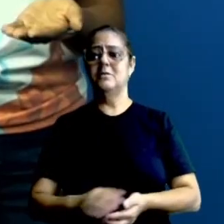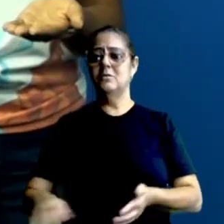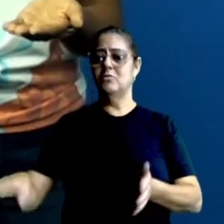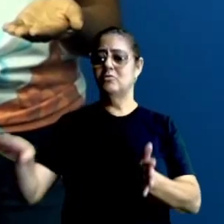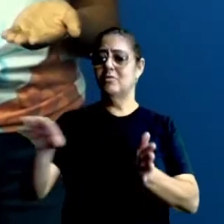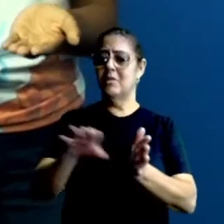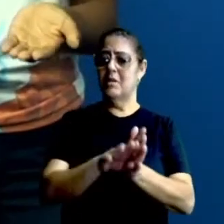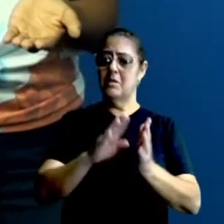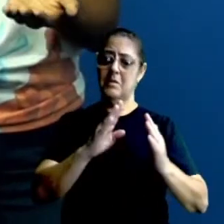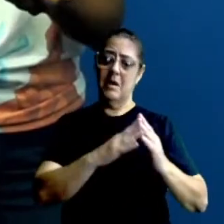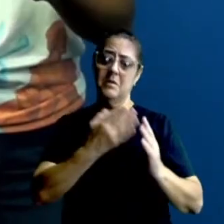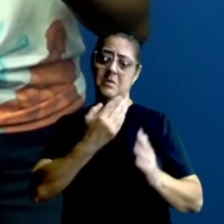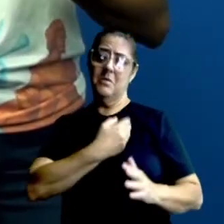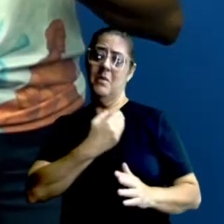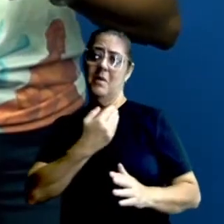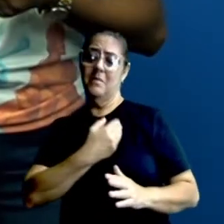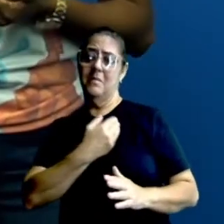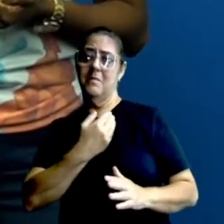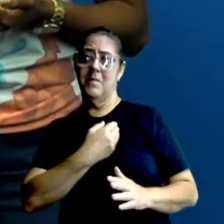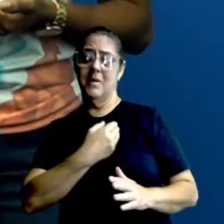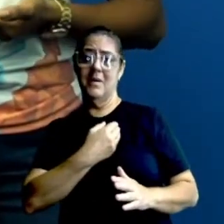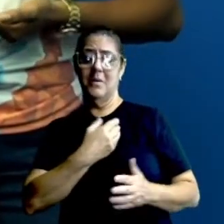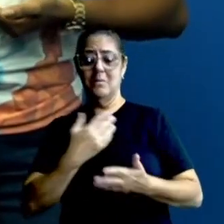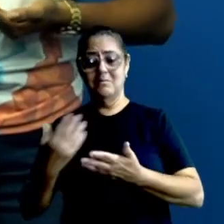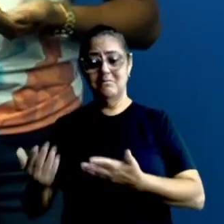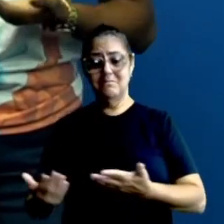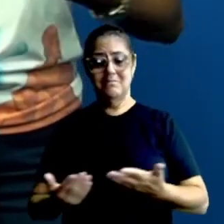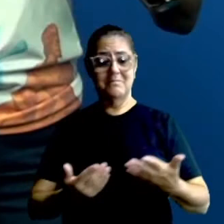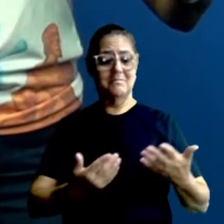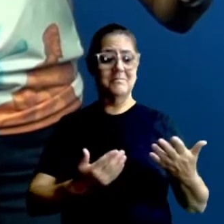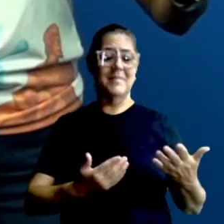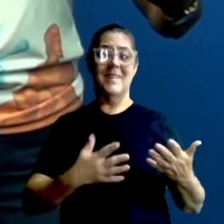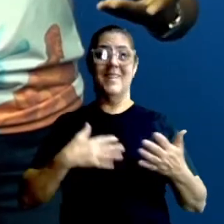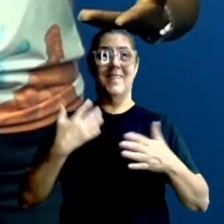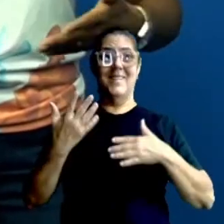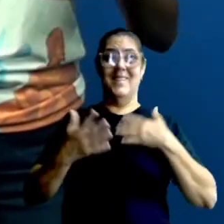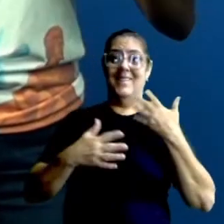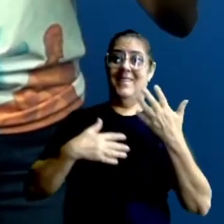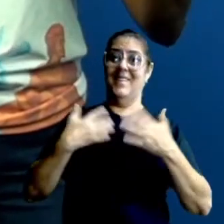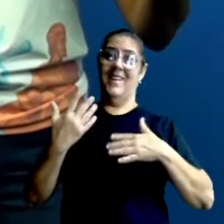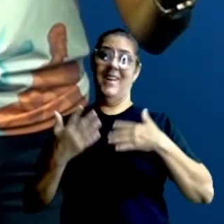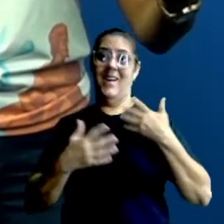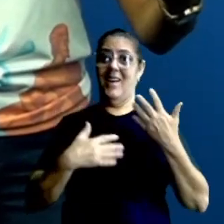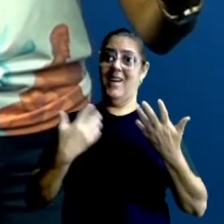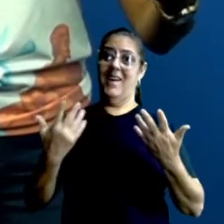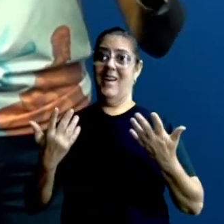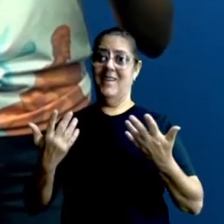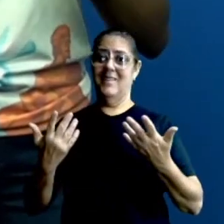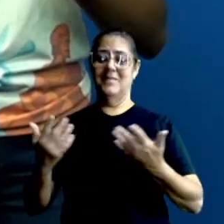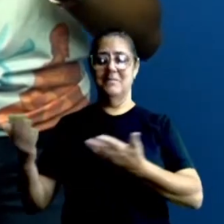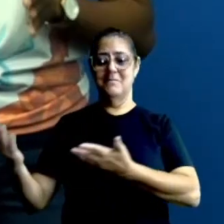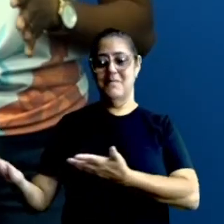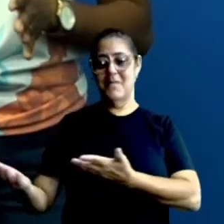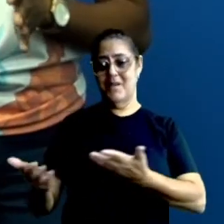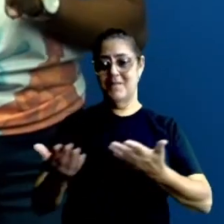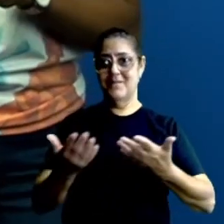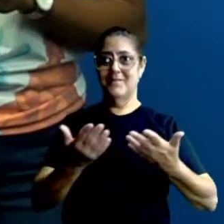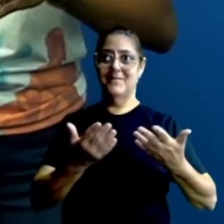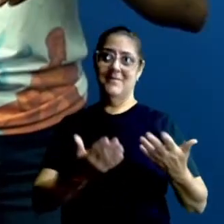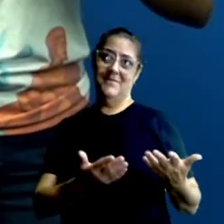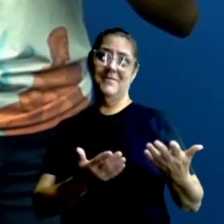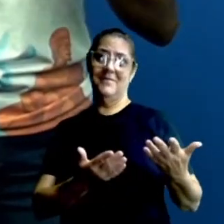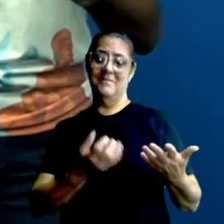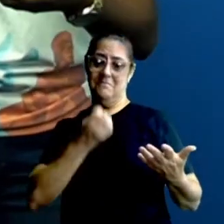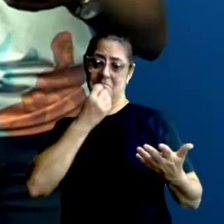está chegando à casa de alguém está sendo bem recebido então a pessoa cheia de alegria ela fala Leo cão Então esse